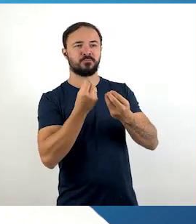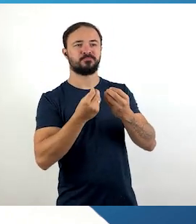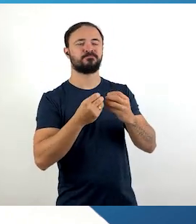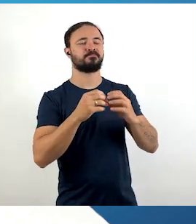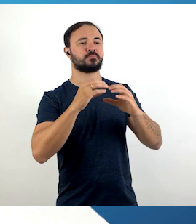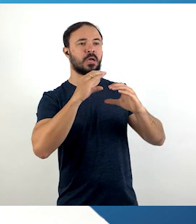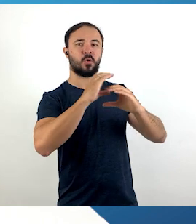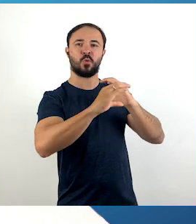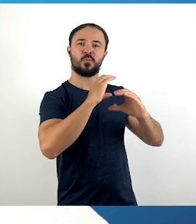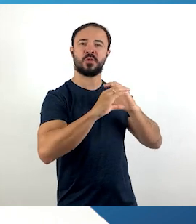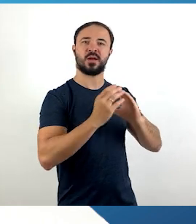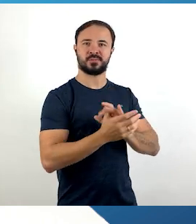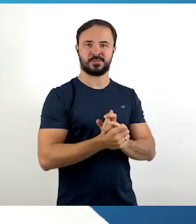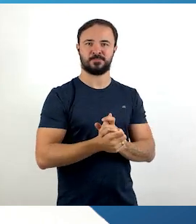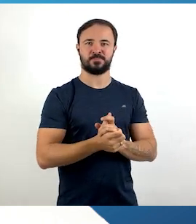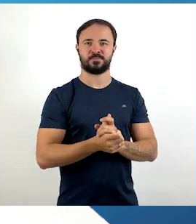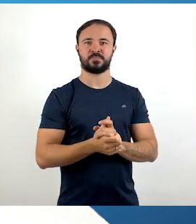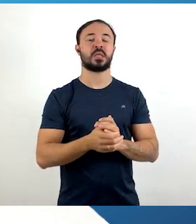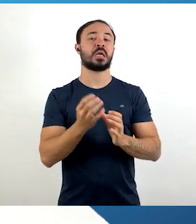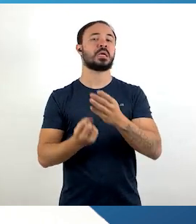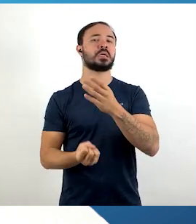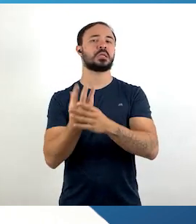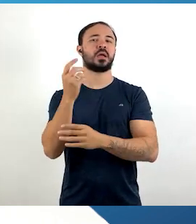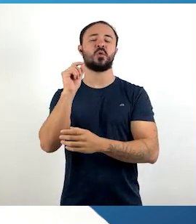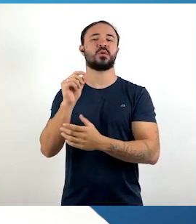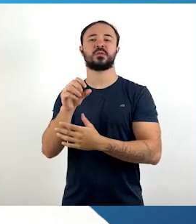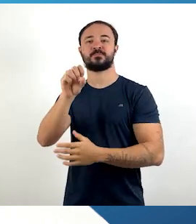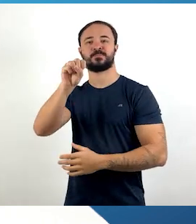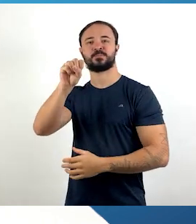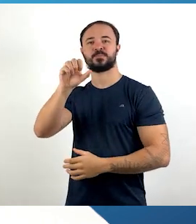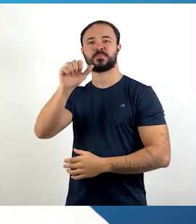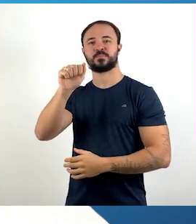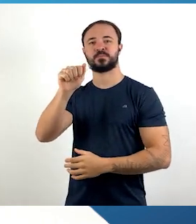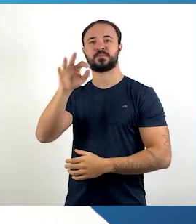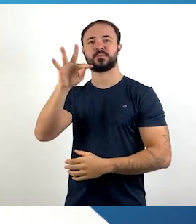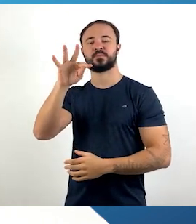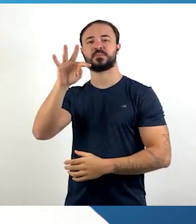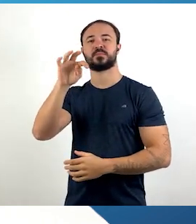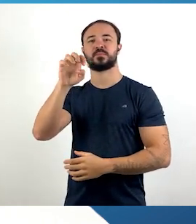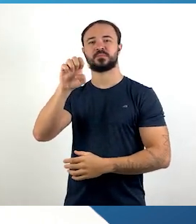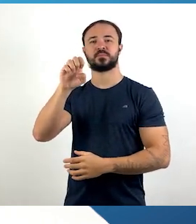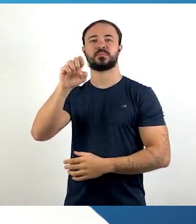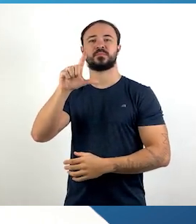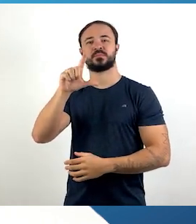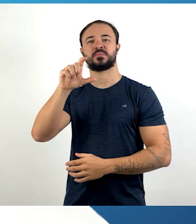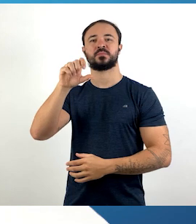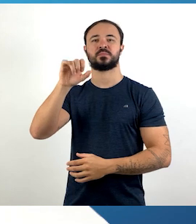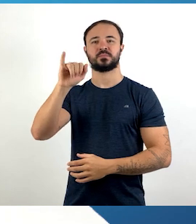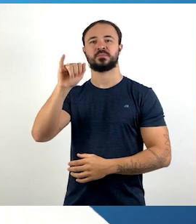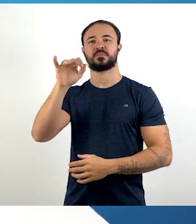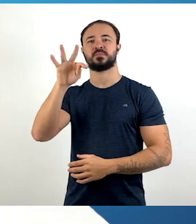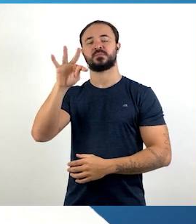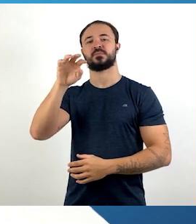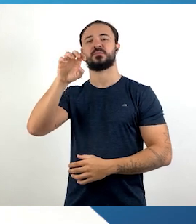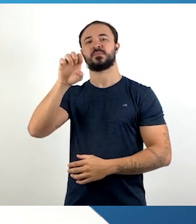comunicação. Para esse satélite, vamos utilizar principalmente barras, pinos, onde vamos fazer a